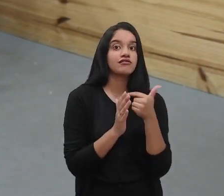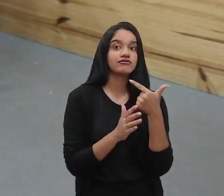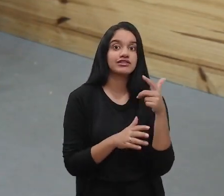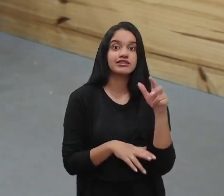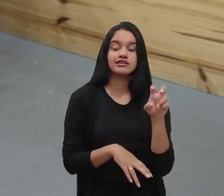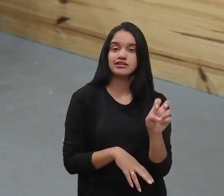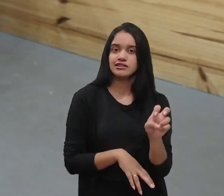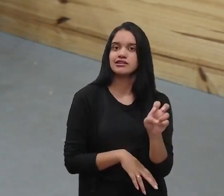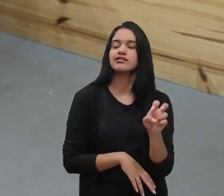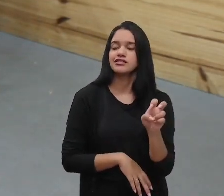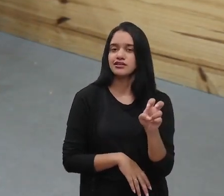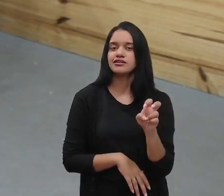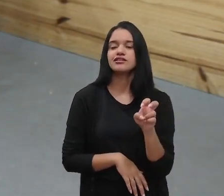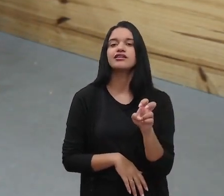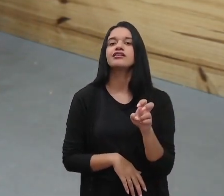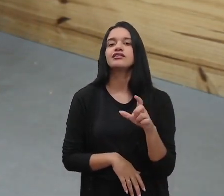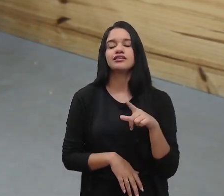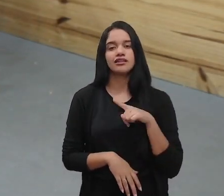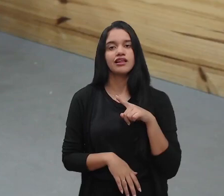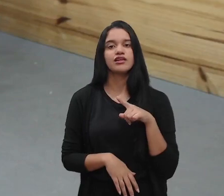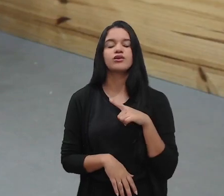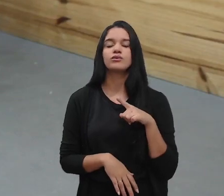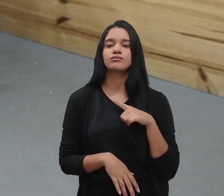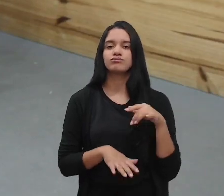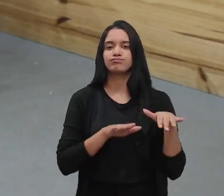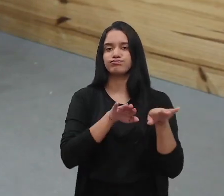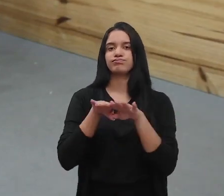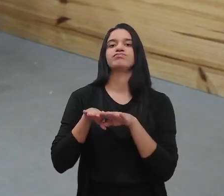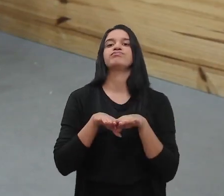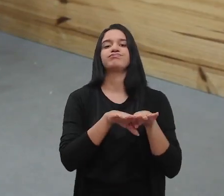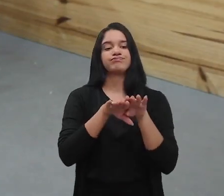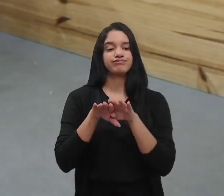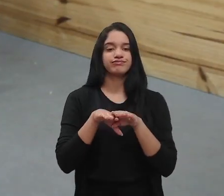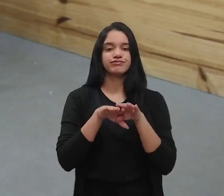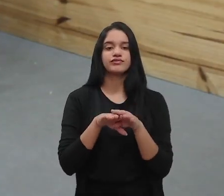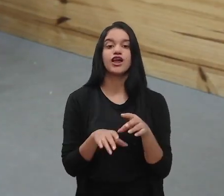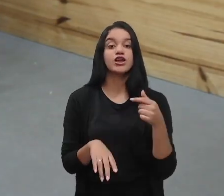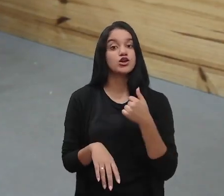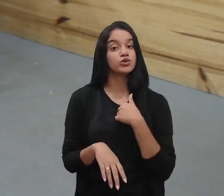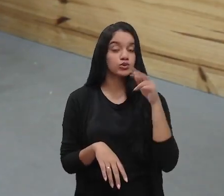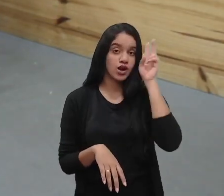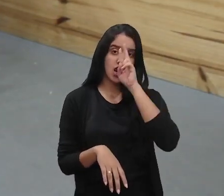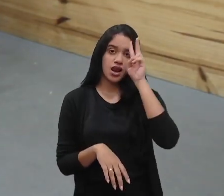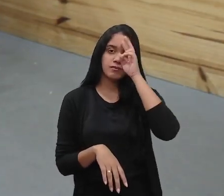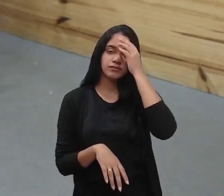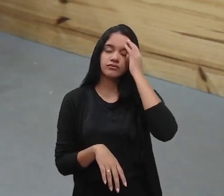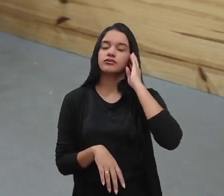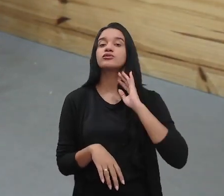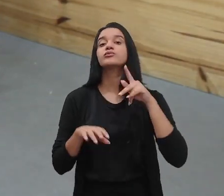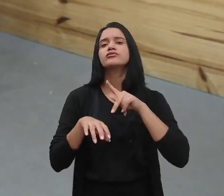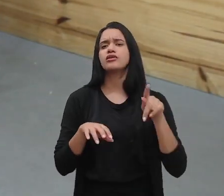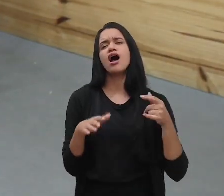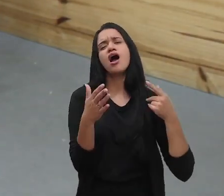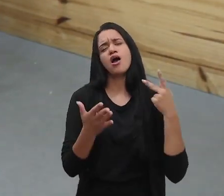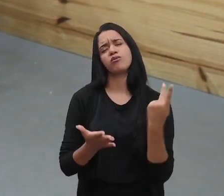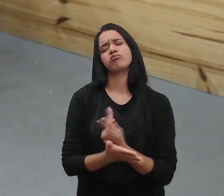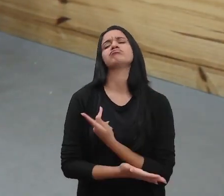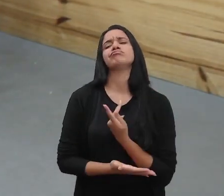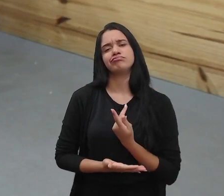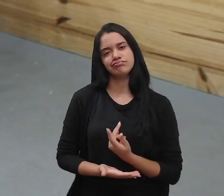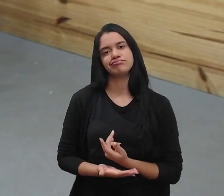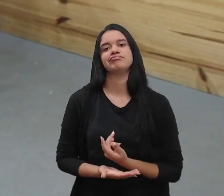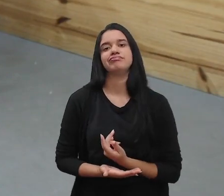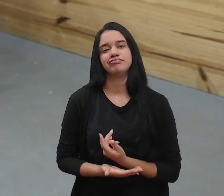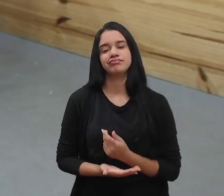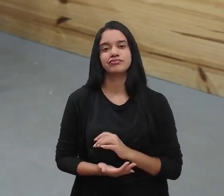porque a gente tem o etarismo, né? Que a gente sabe que tem pessoas... Eu já estou lembrando aqui que realmente o que o professor está dizendo acontece. É a realidade do